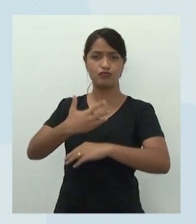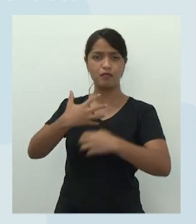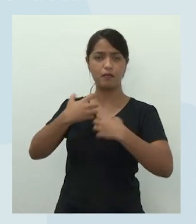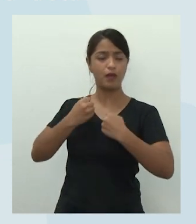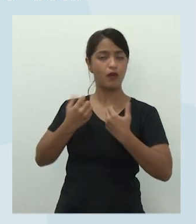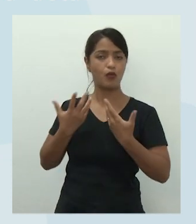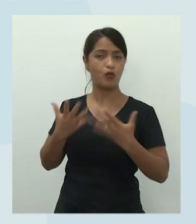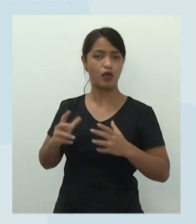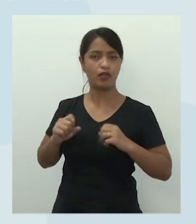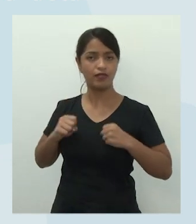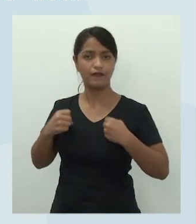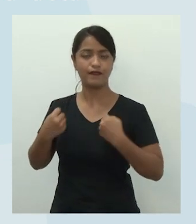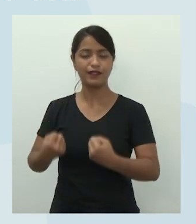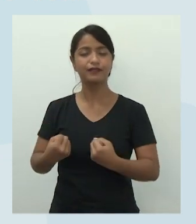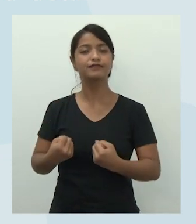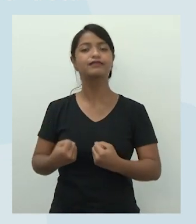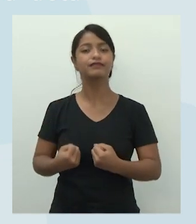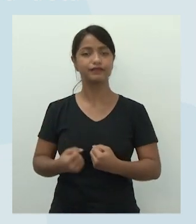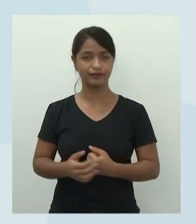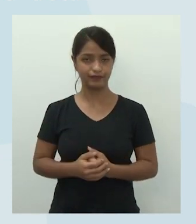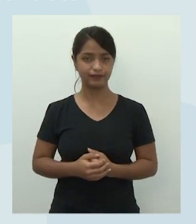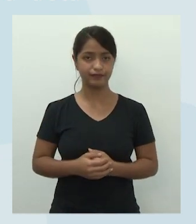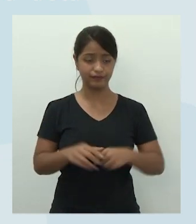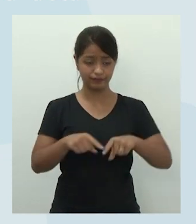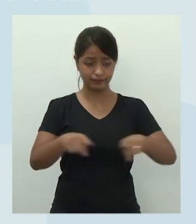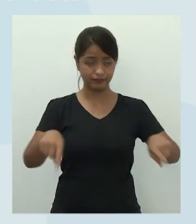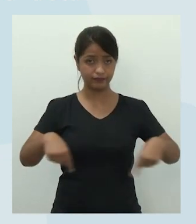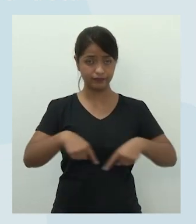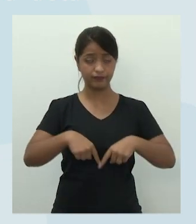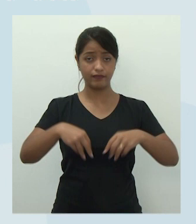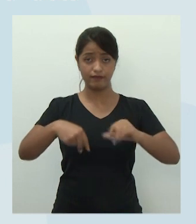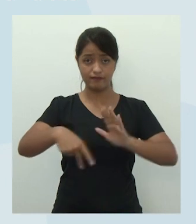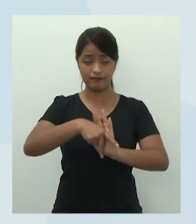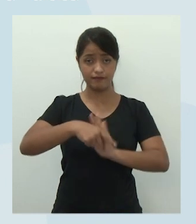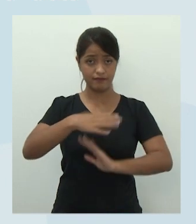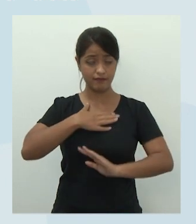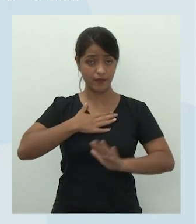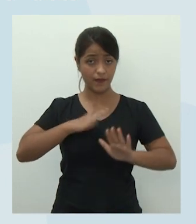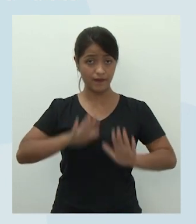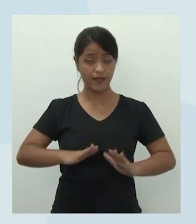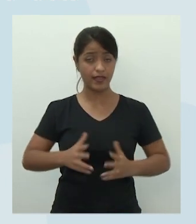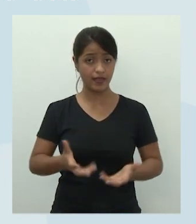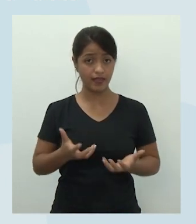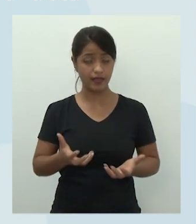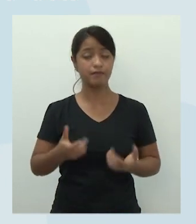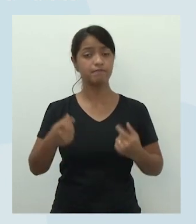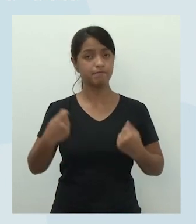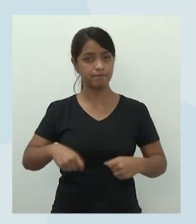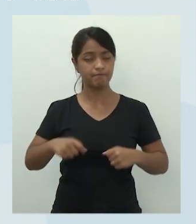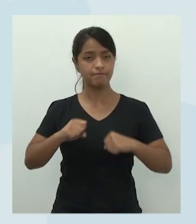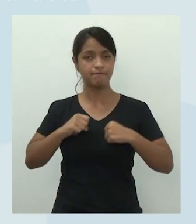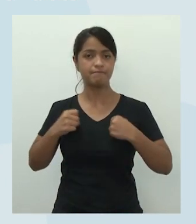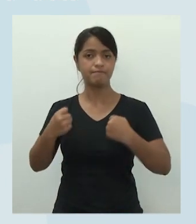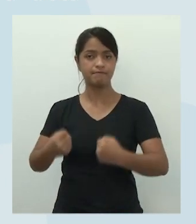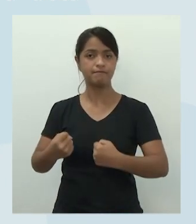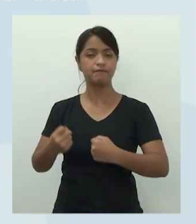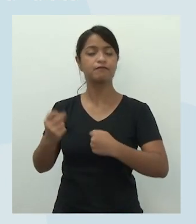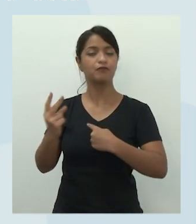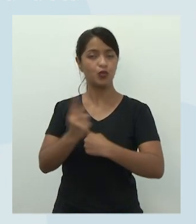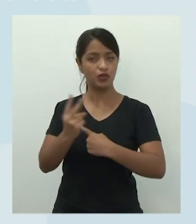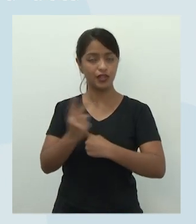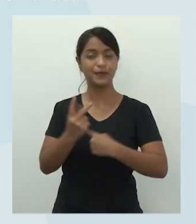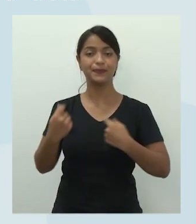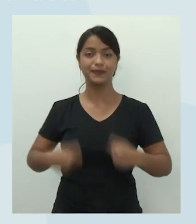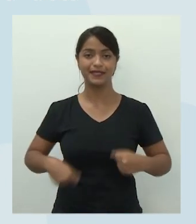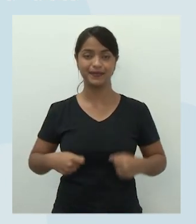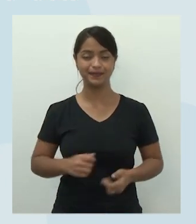outros povos, né? Você conquistou um território ali, você quer se estabelecer, se manter, então essas aldeias precisam ser